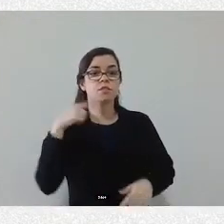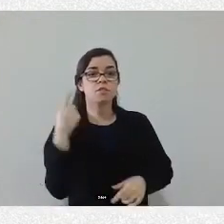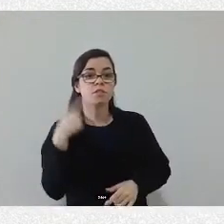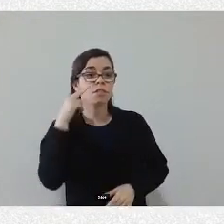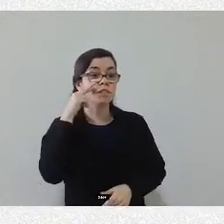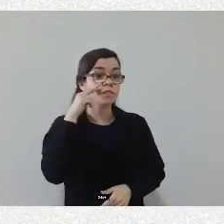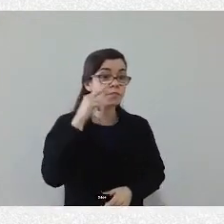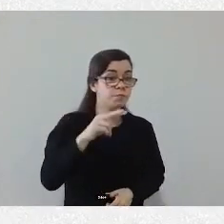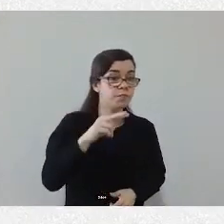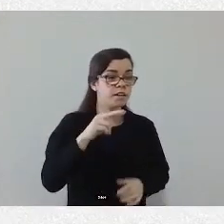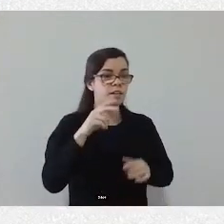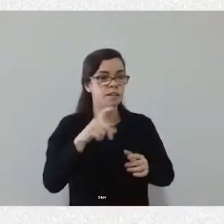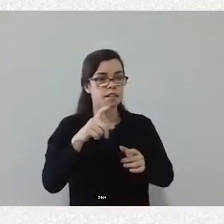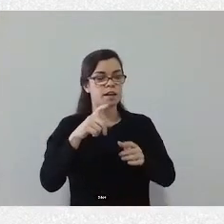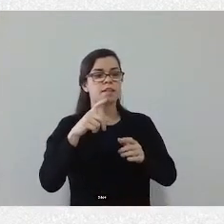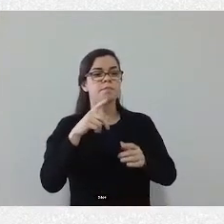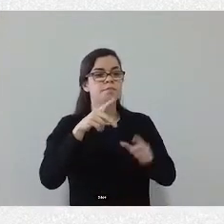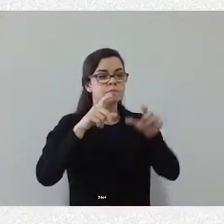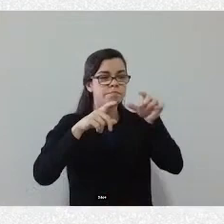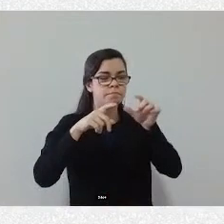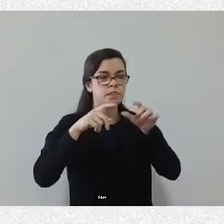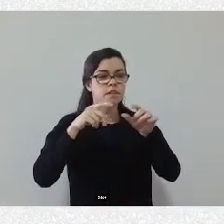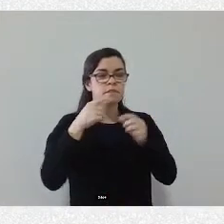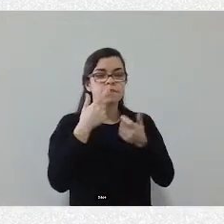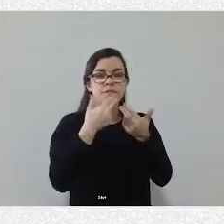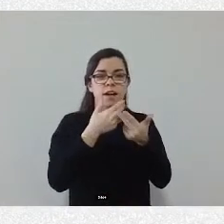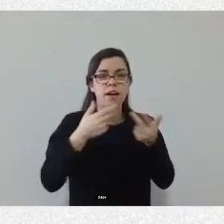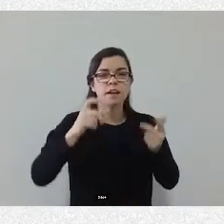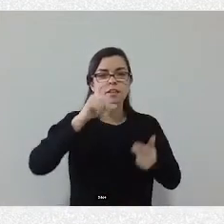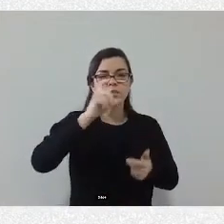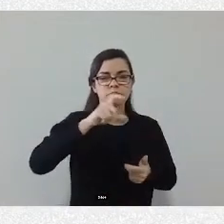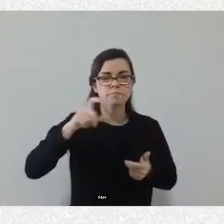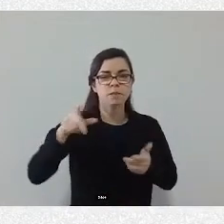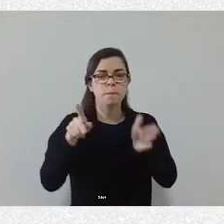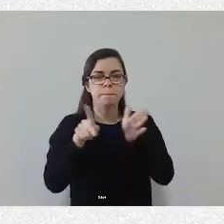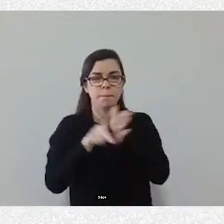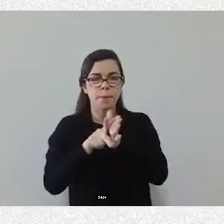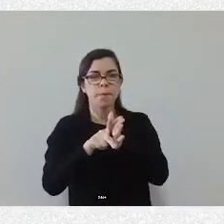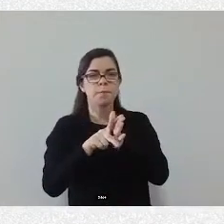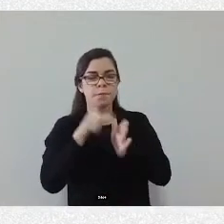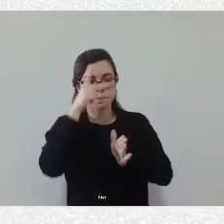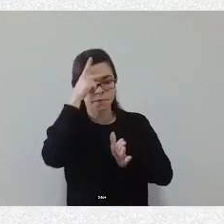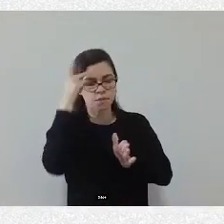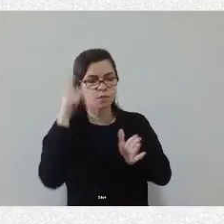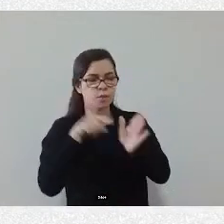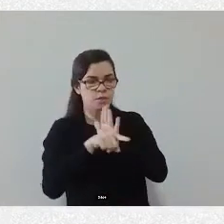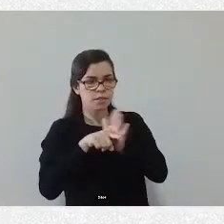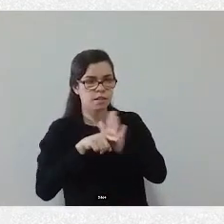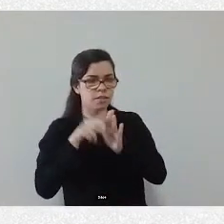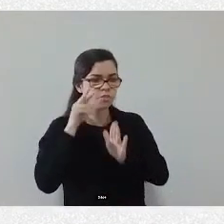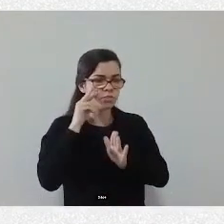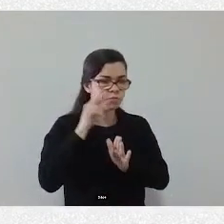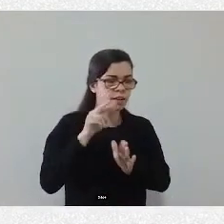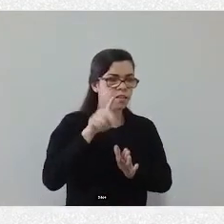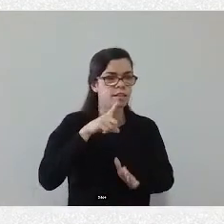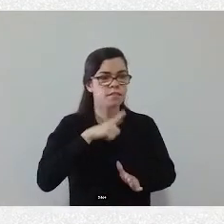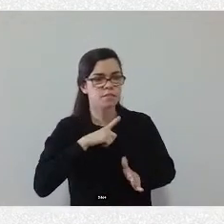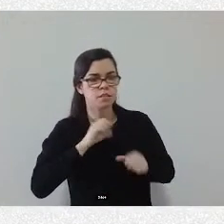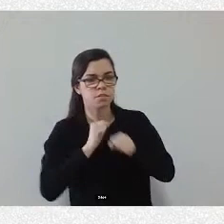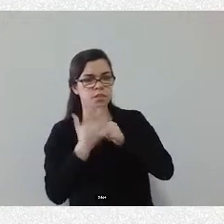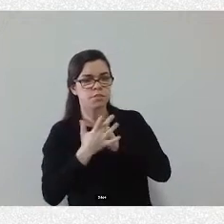das amostras junto com o setor de ciências biológicas em Curitiba. Então, fazendo essa vigilância genômica.